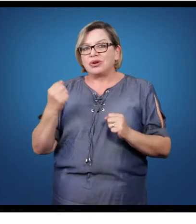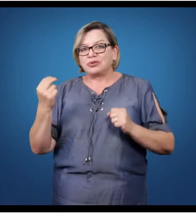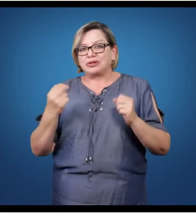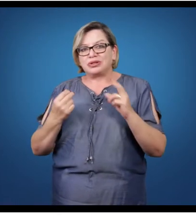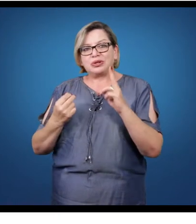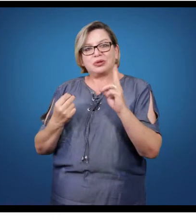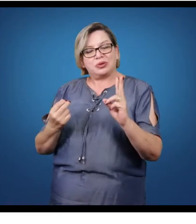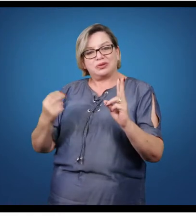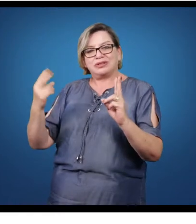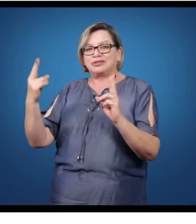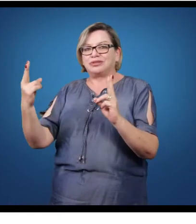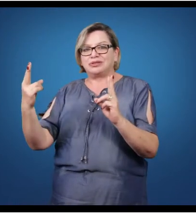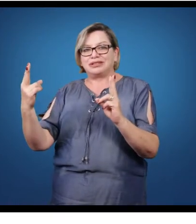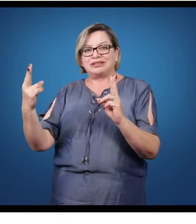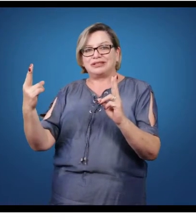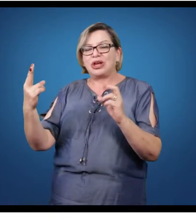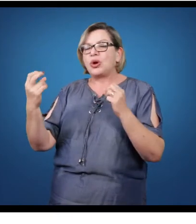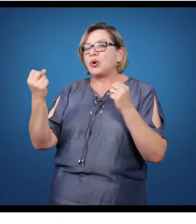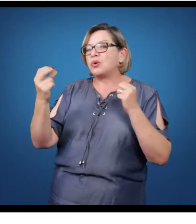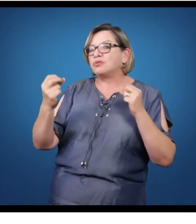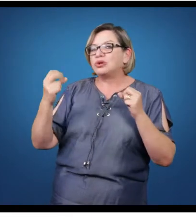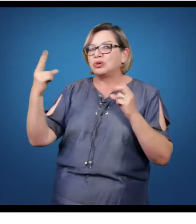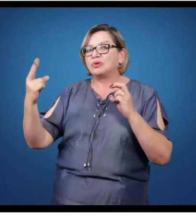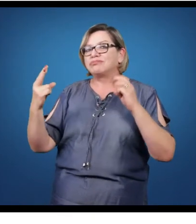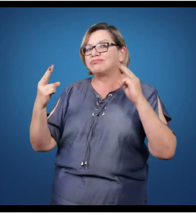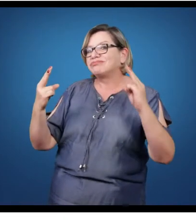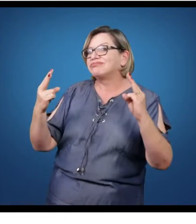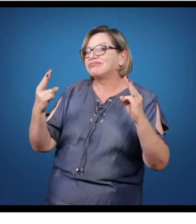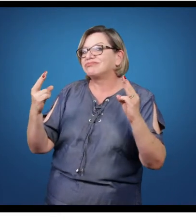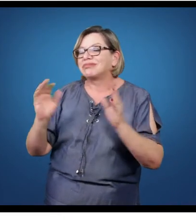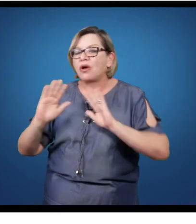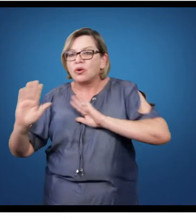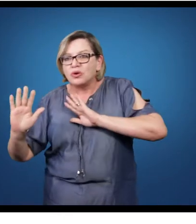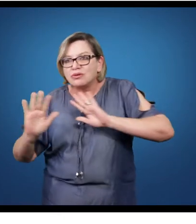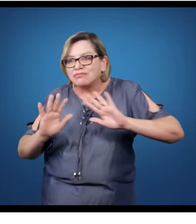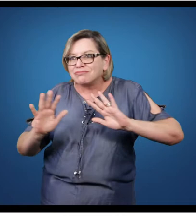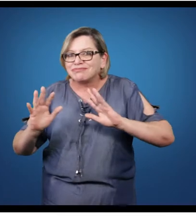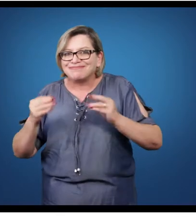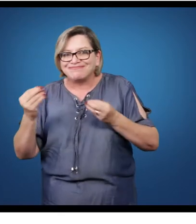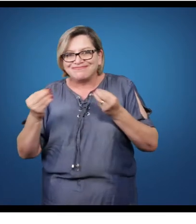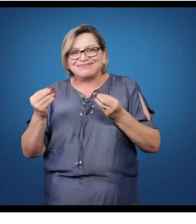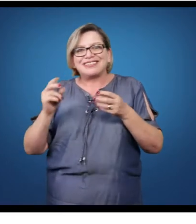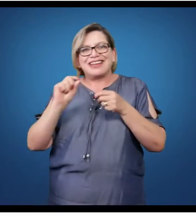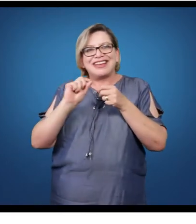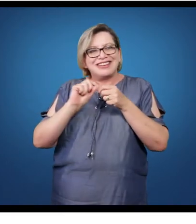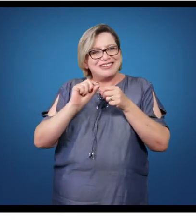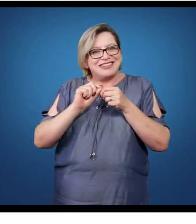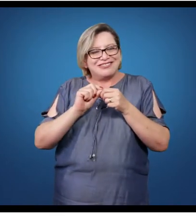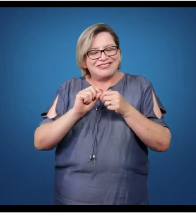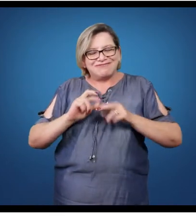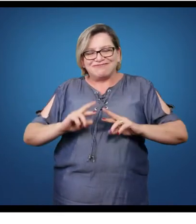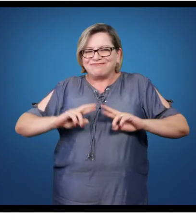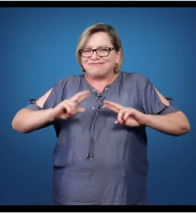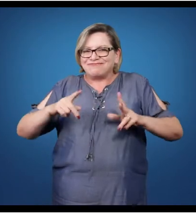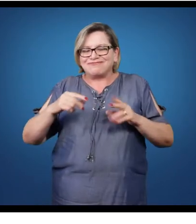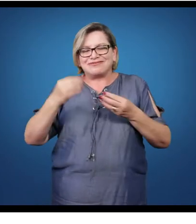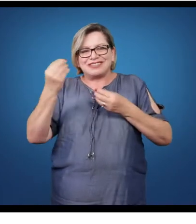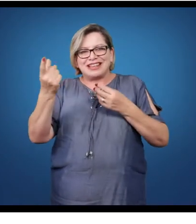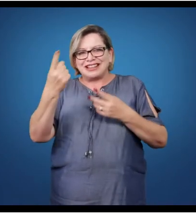posição no ataque contra três do do ataque lá do outro lado da quadra do lado de cá a situação inversa